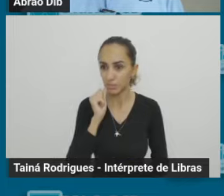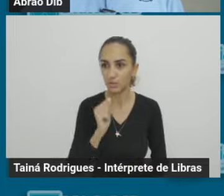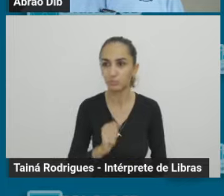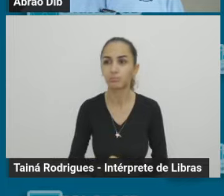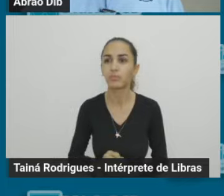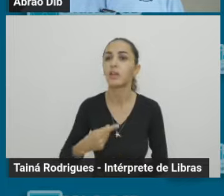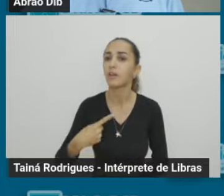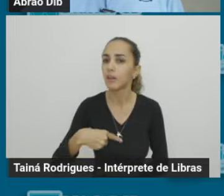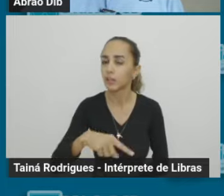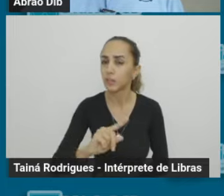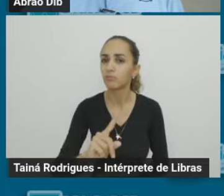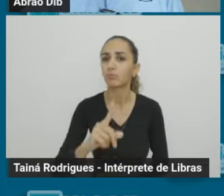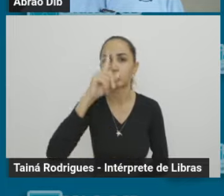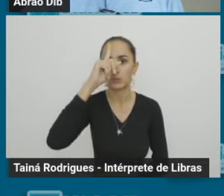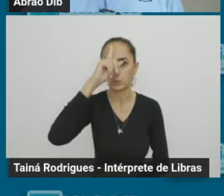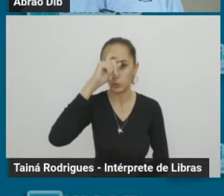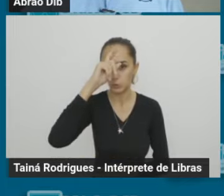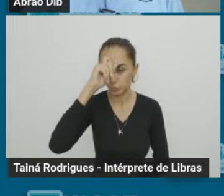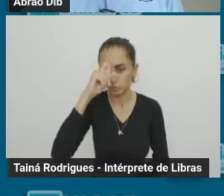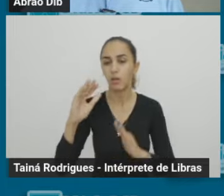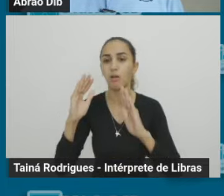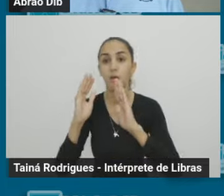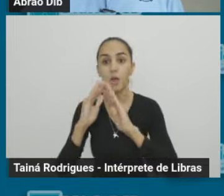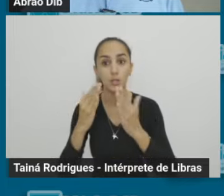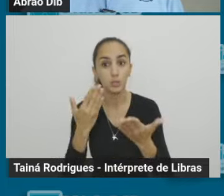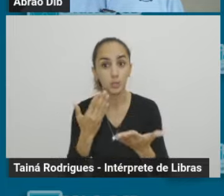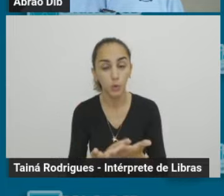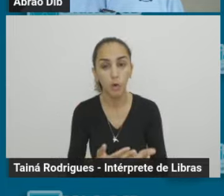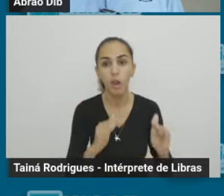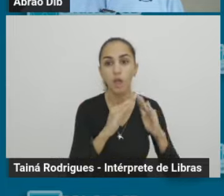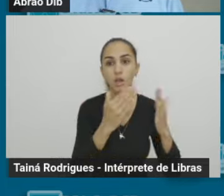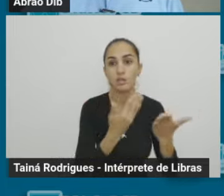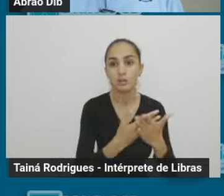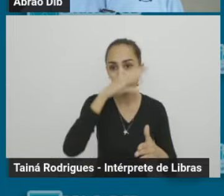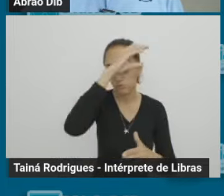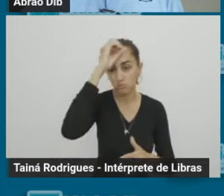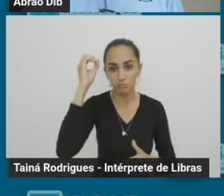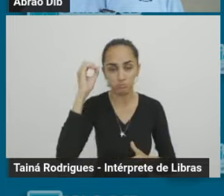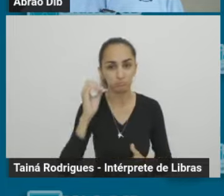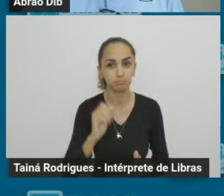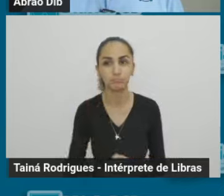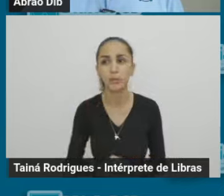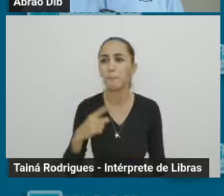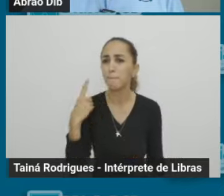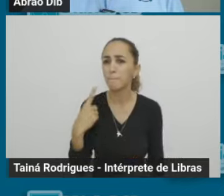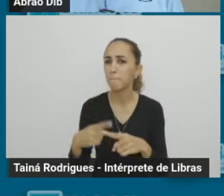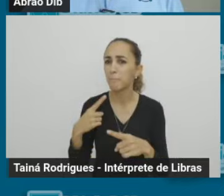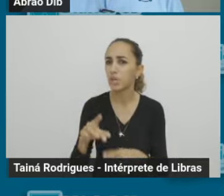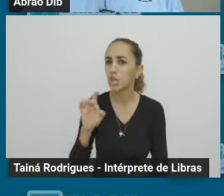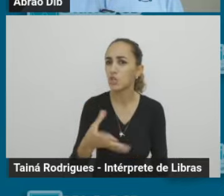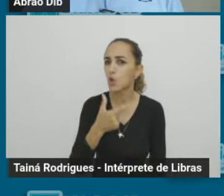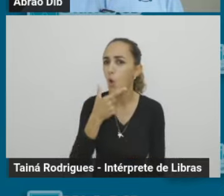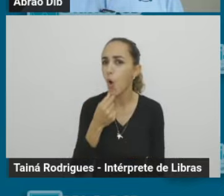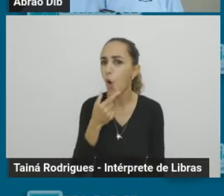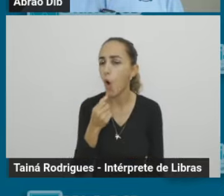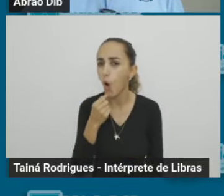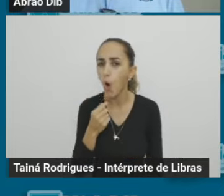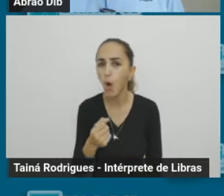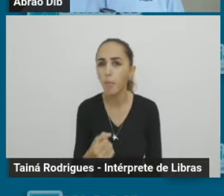posto de saúde, até a escola, a creche, normalmente, por que que só os homens estão sendo